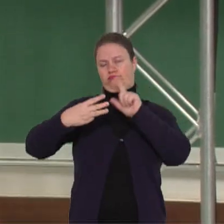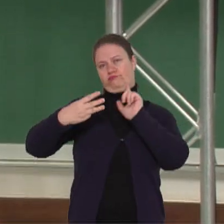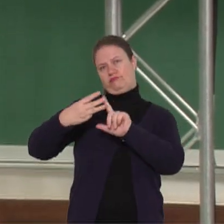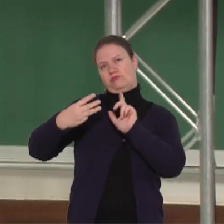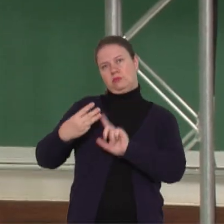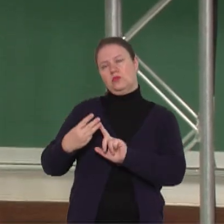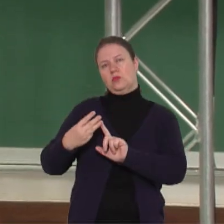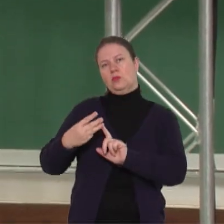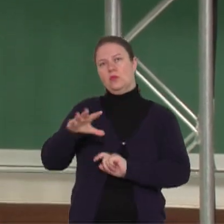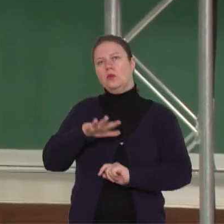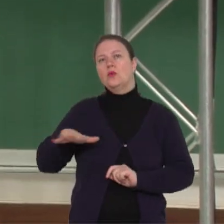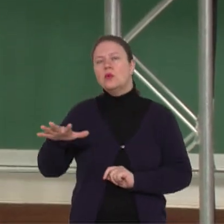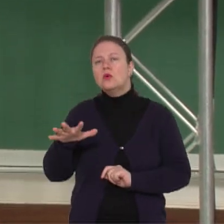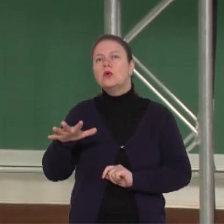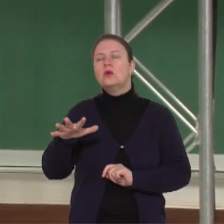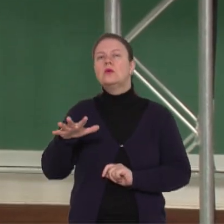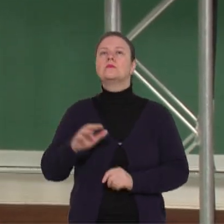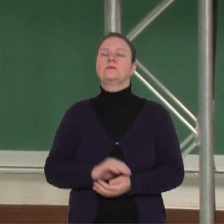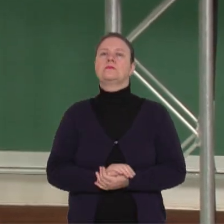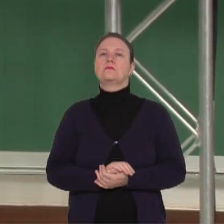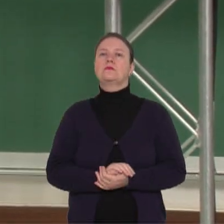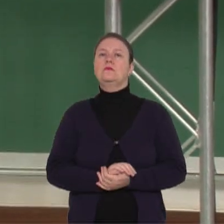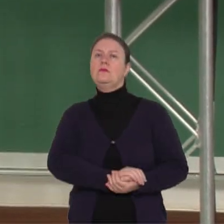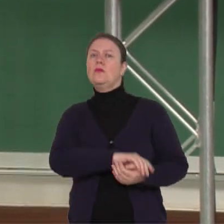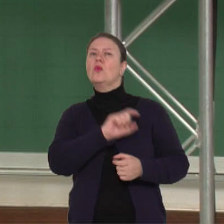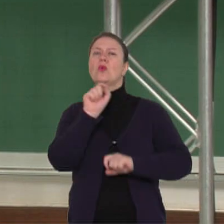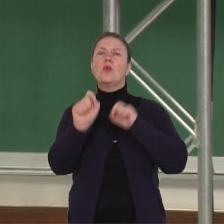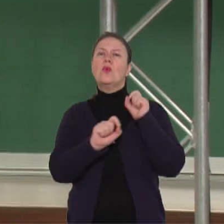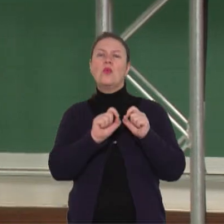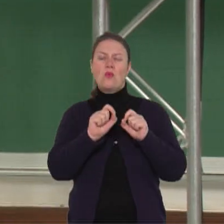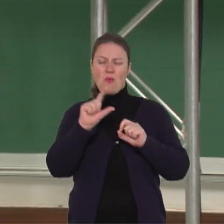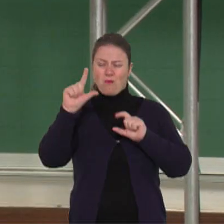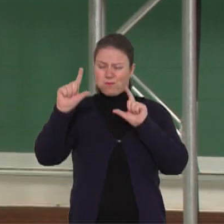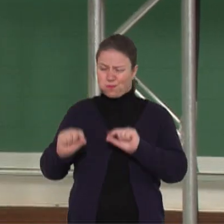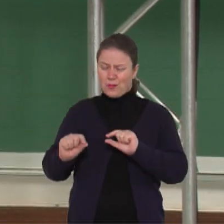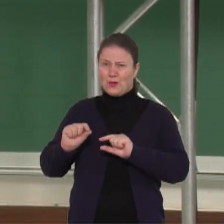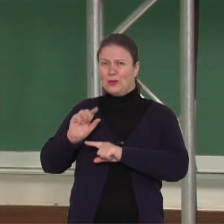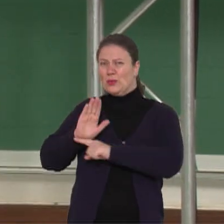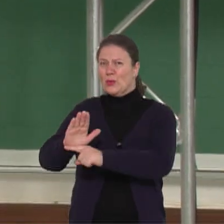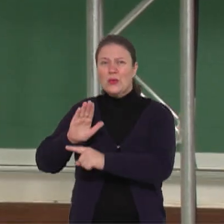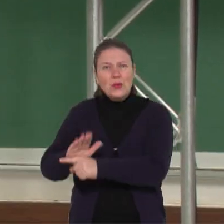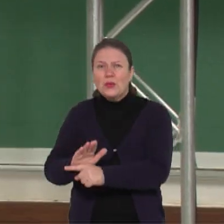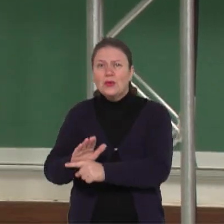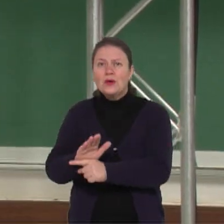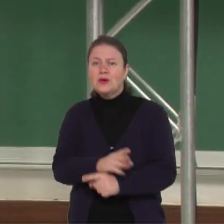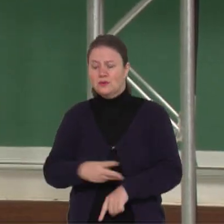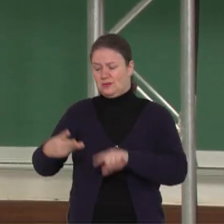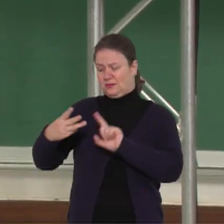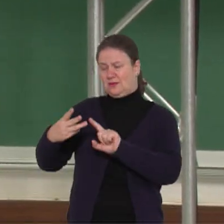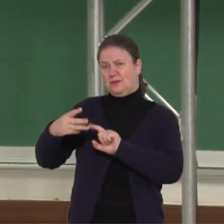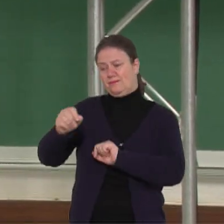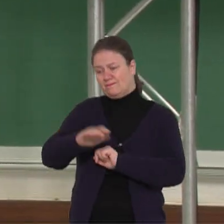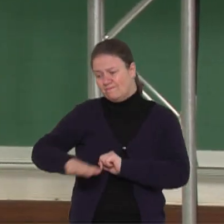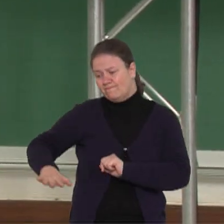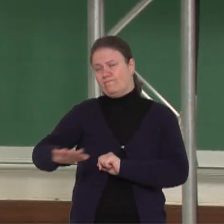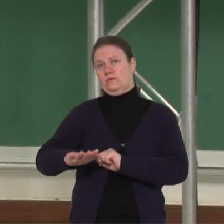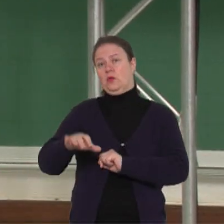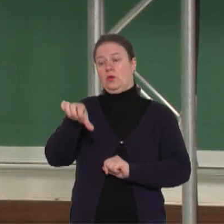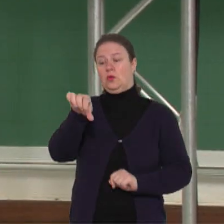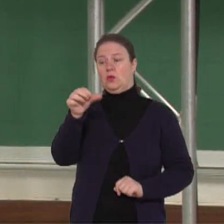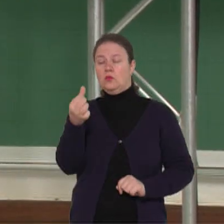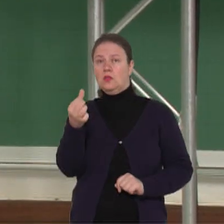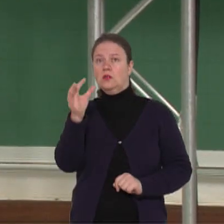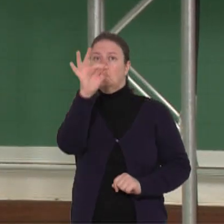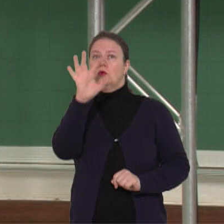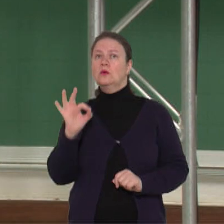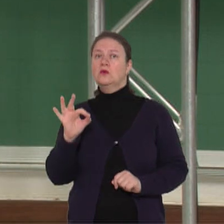primeiro estado, segundo estado e terceiro estado. O menos favorecido é o terceiro estado, apesar de representar quase 96%